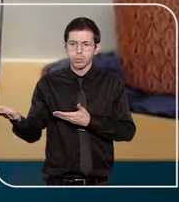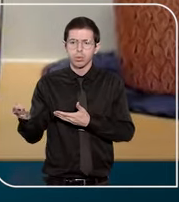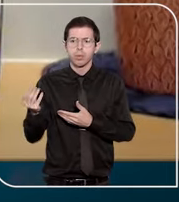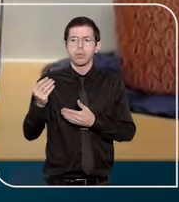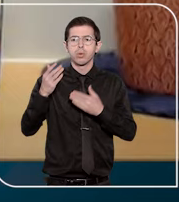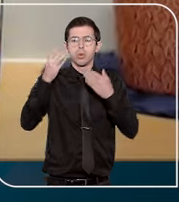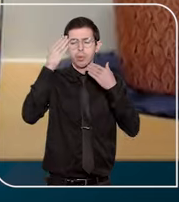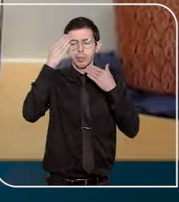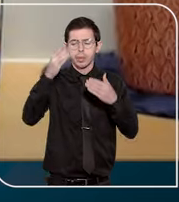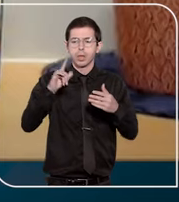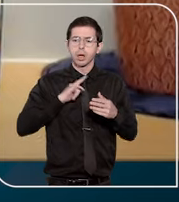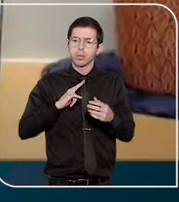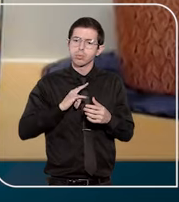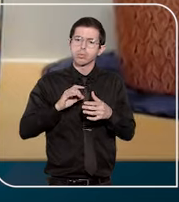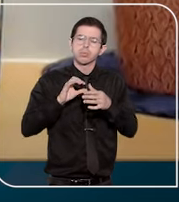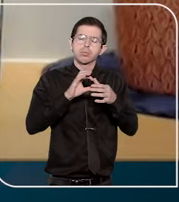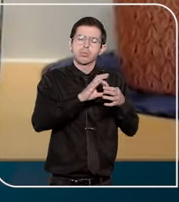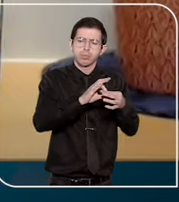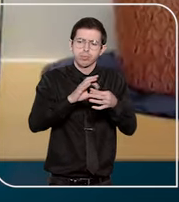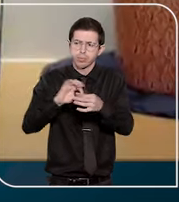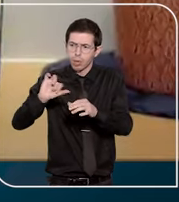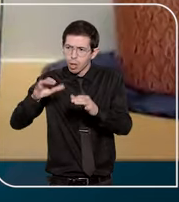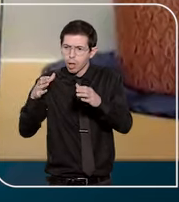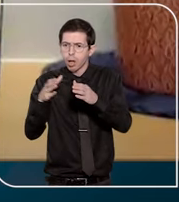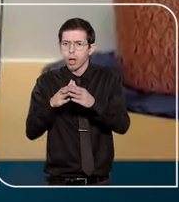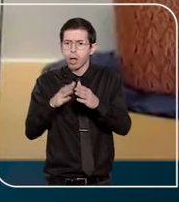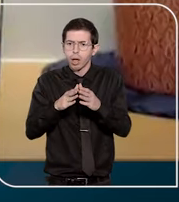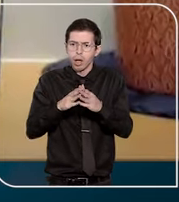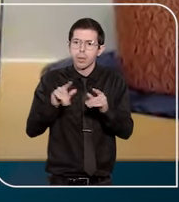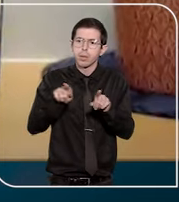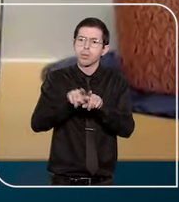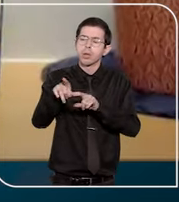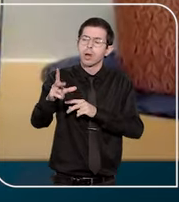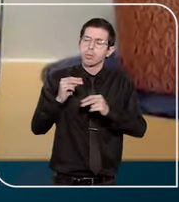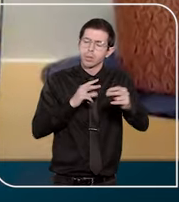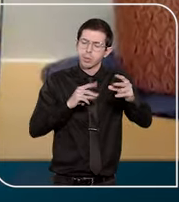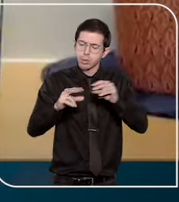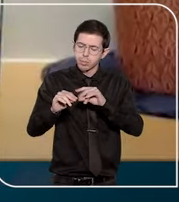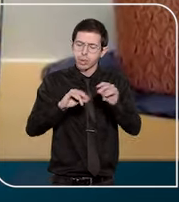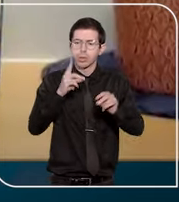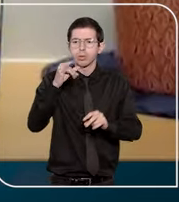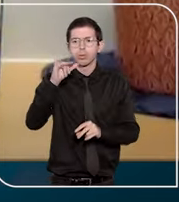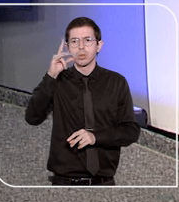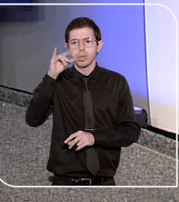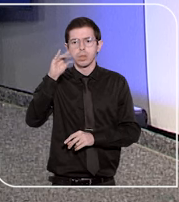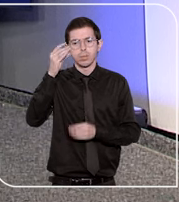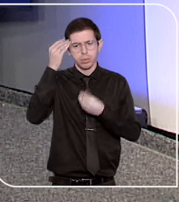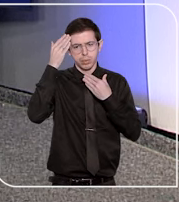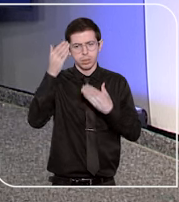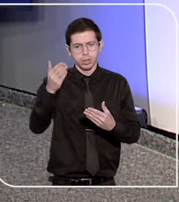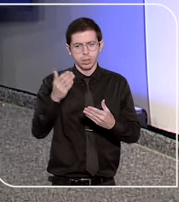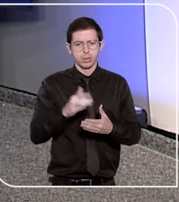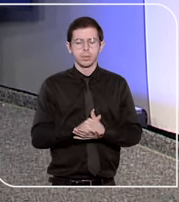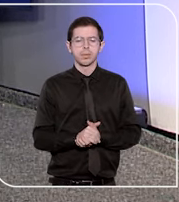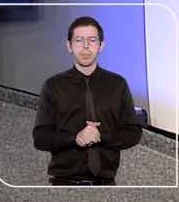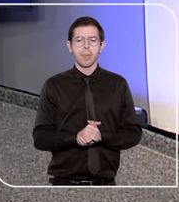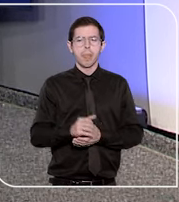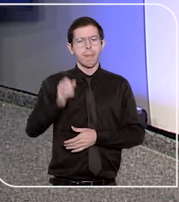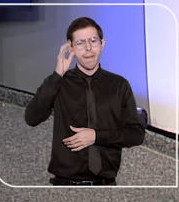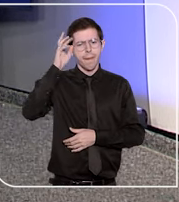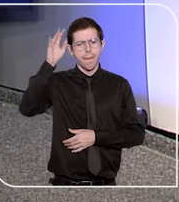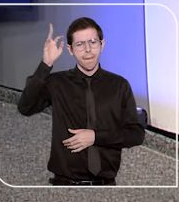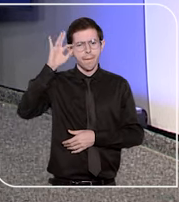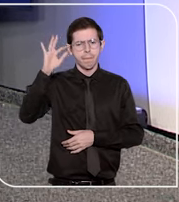pela parceria, você, equipe, e aí ao bate-bola com o Dr. Denis. Obrigado. Imagina,